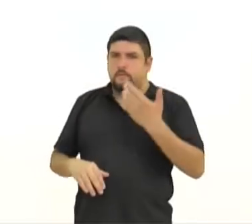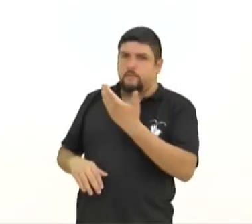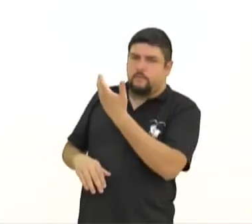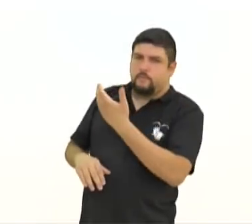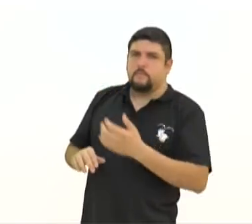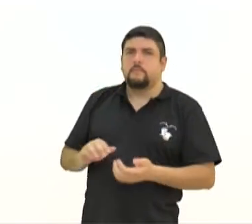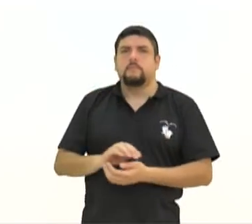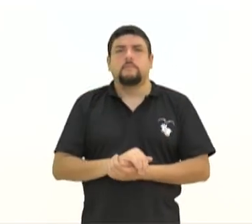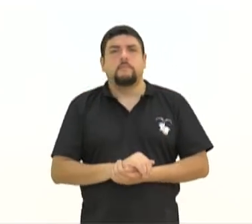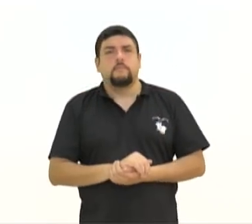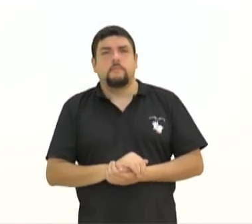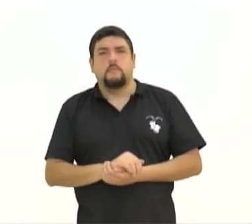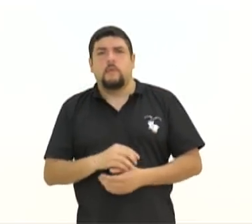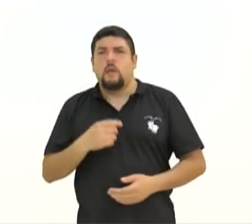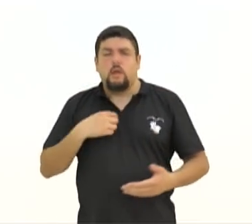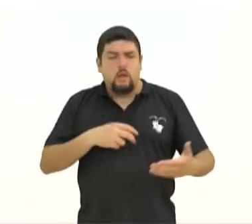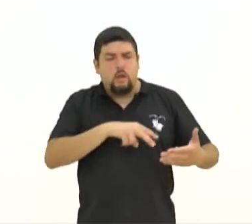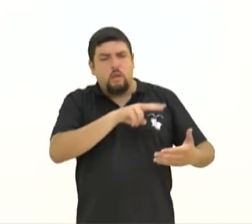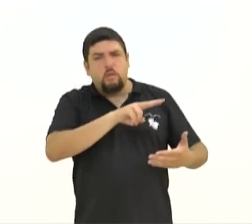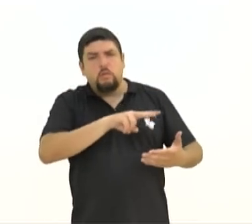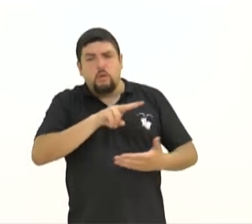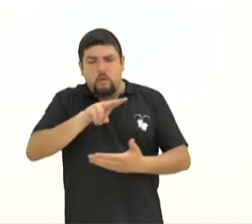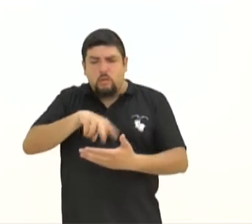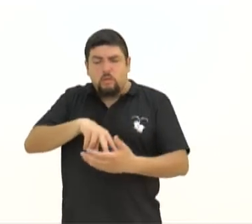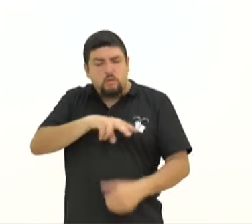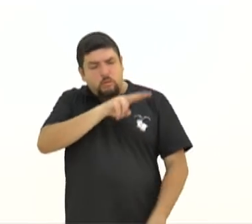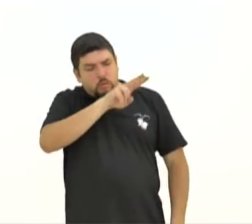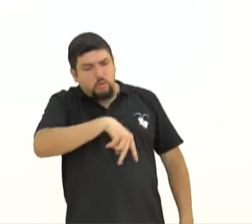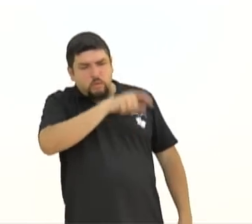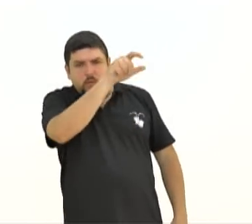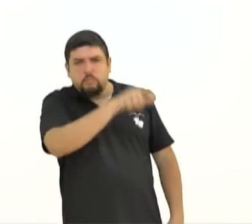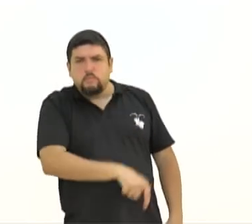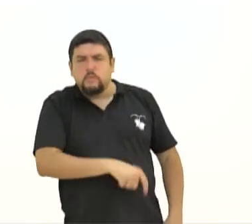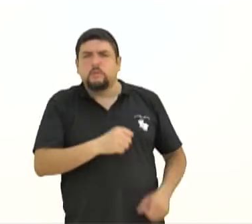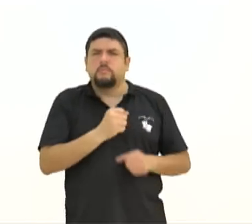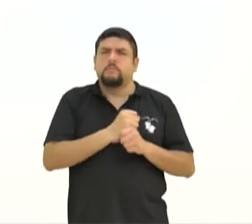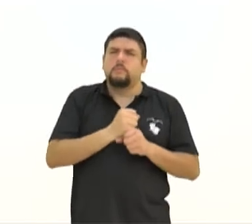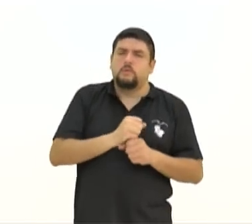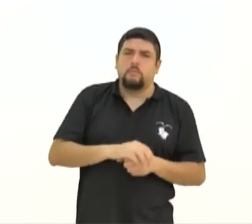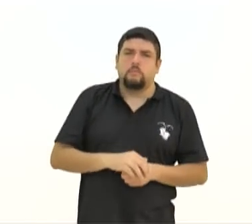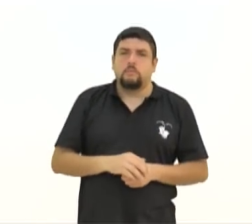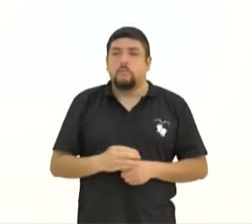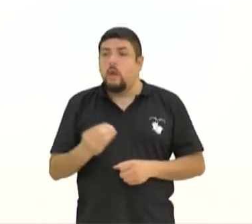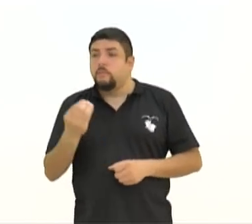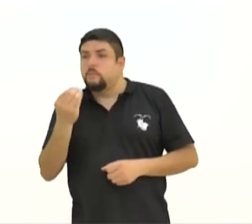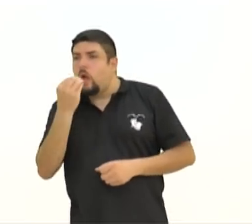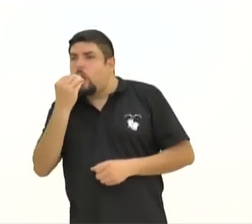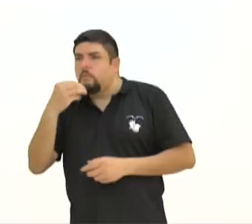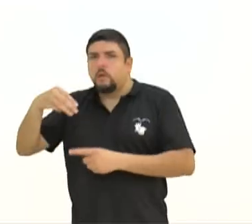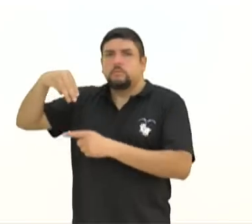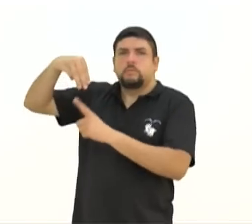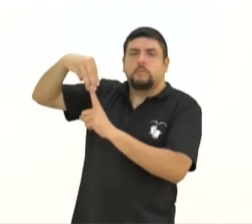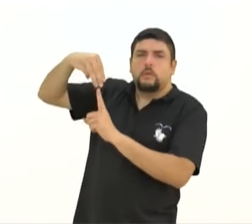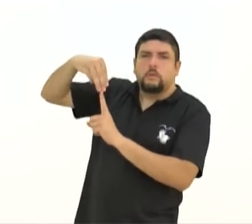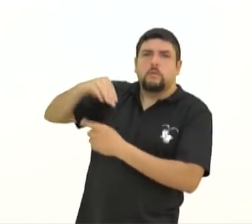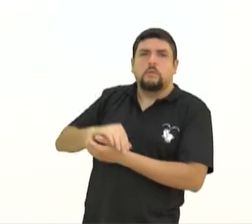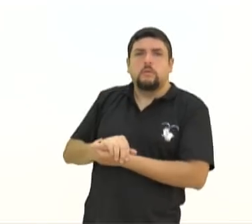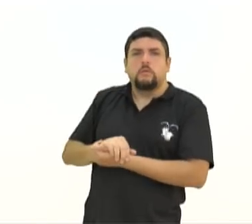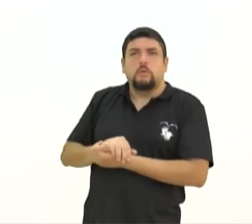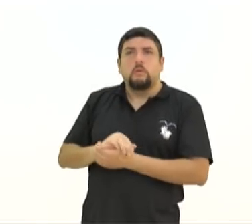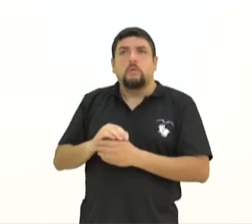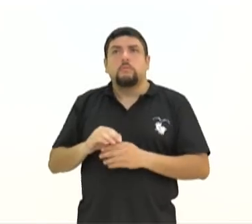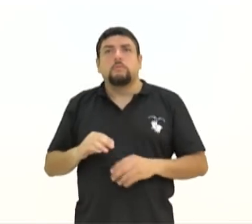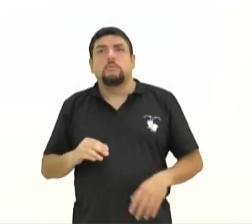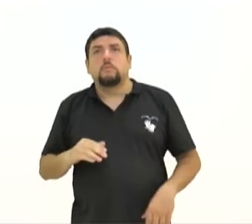Leio Monteiro Lobato há anos, vamos comer um McDonald's e não tinha um teto para abrigá-lo. E aí, qual tipo de figura